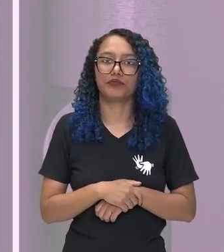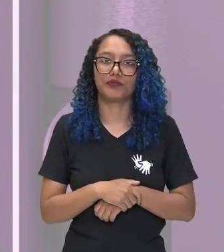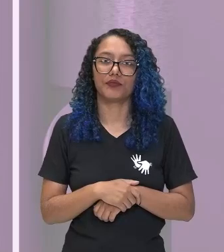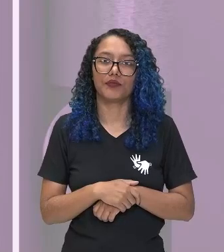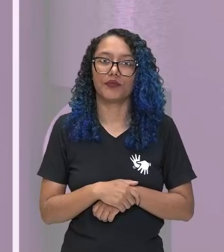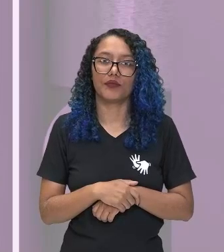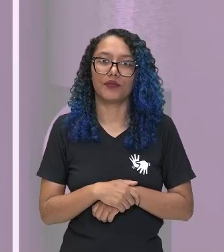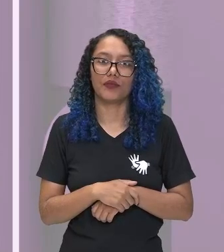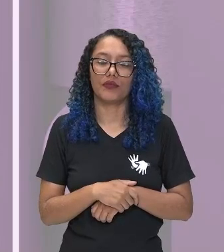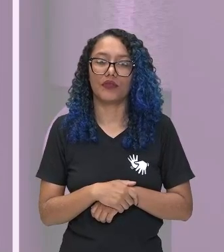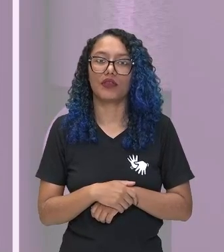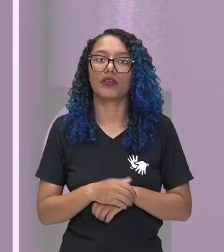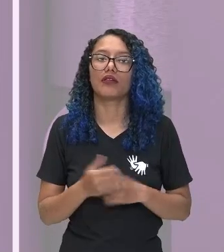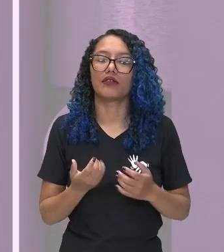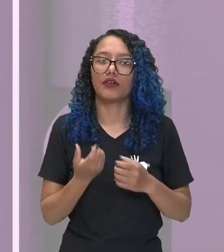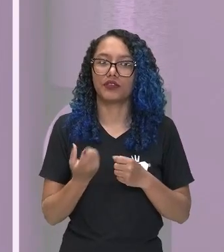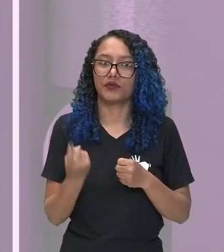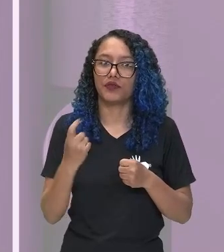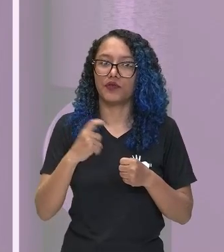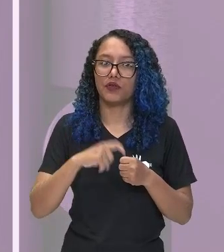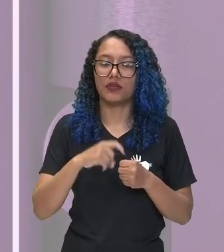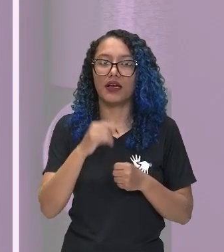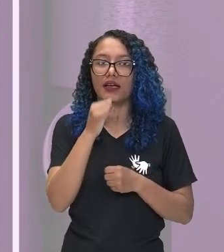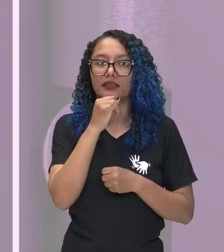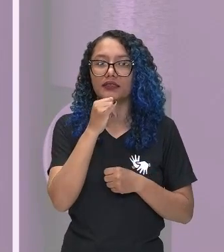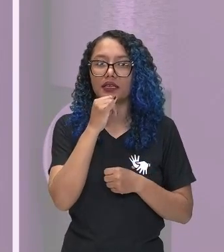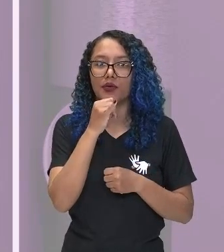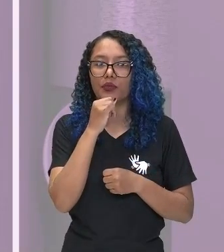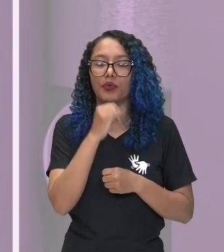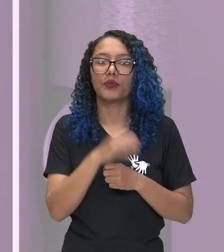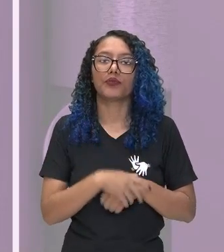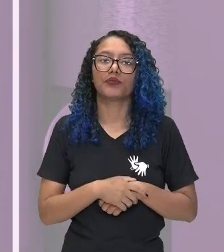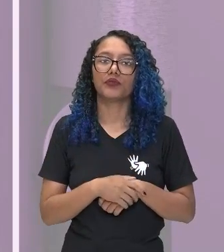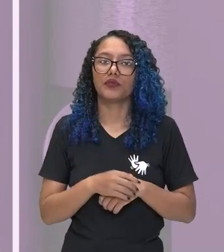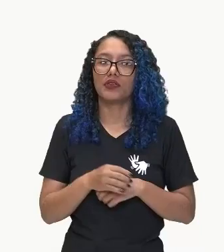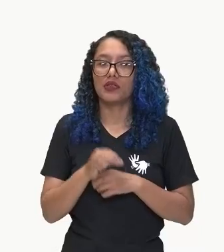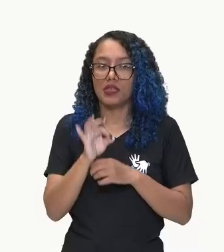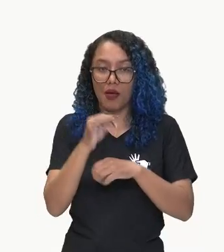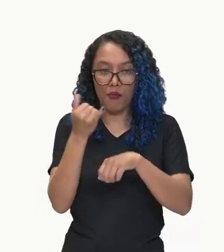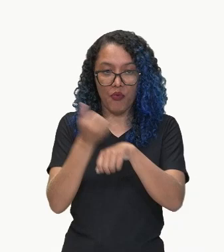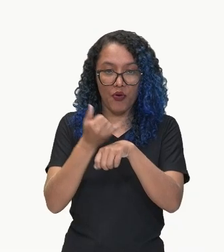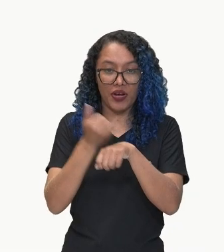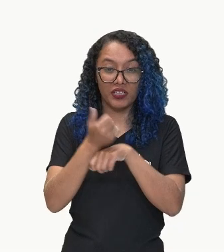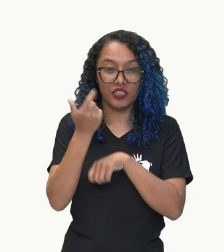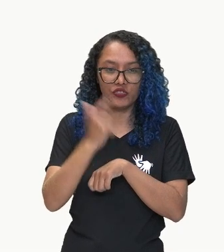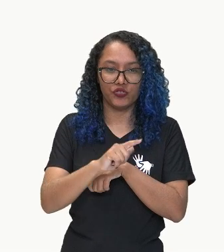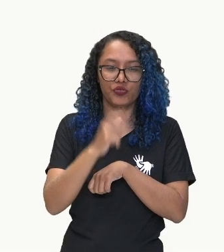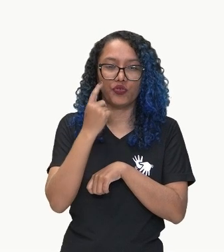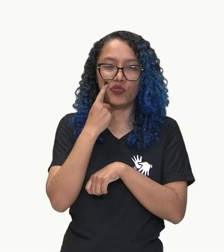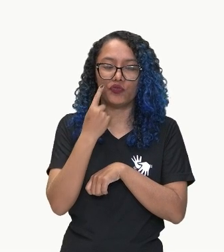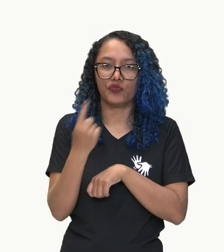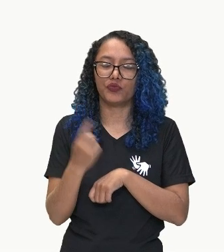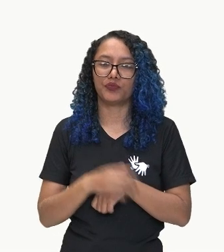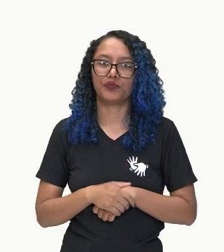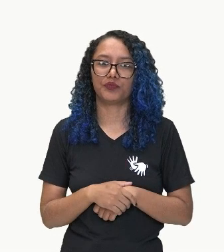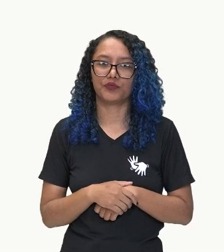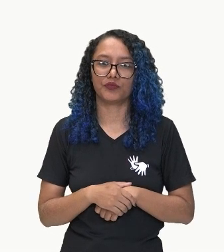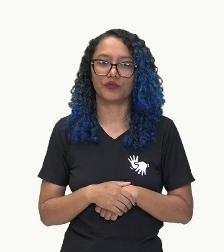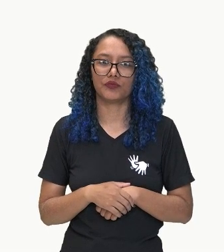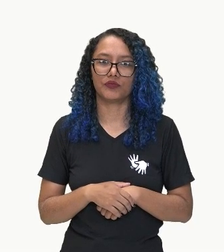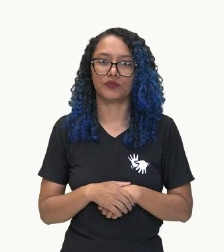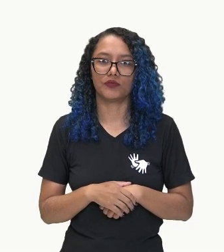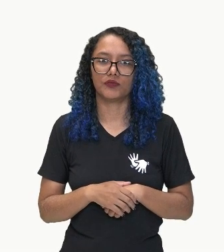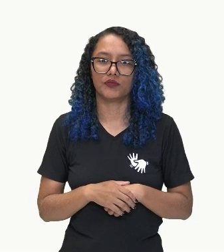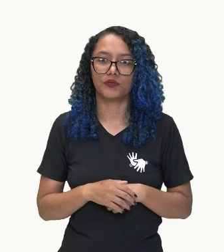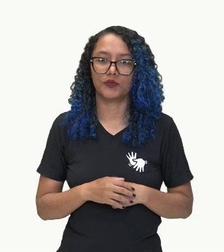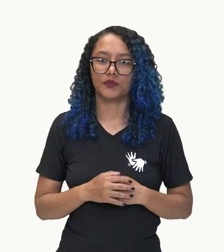no exemplo da moeda para que você possa perceber algo e fazer a anotação. Observe aí novamente. Aqui no exemplo